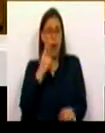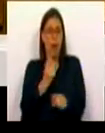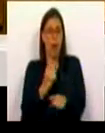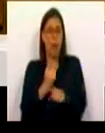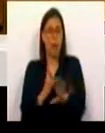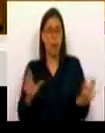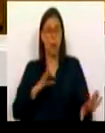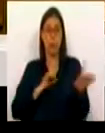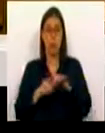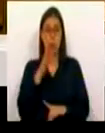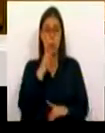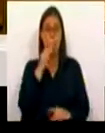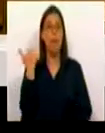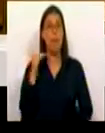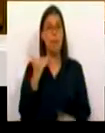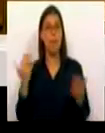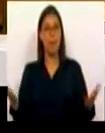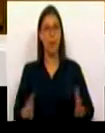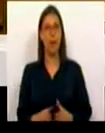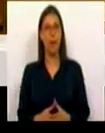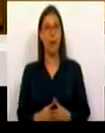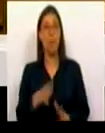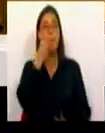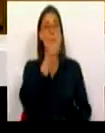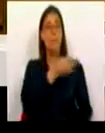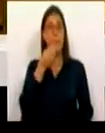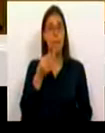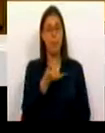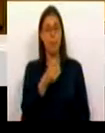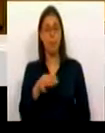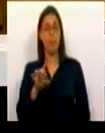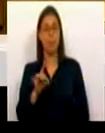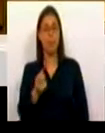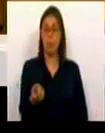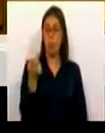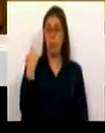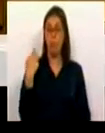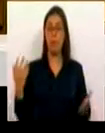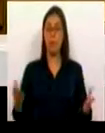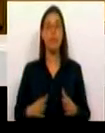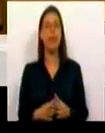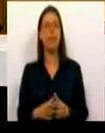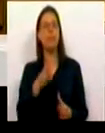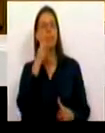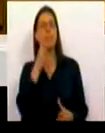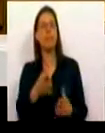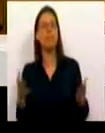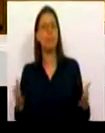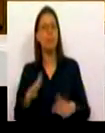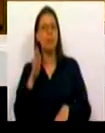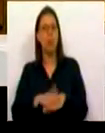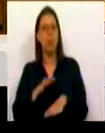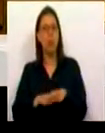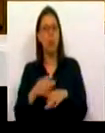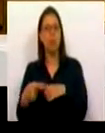É a mesma coerência de quando o Sr. Deputado Passos Coelho, em maio de 2016, no ano passado, dizia que a